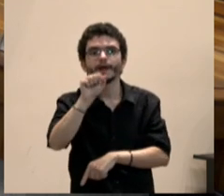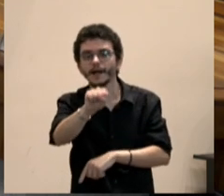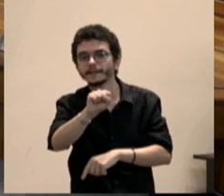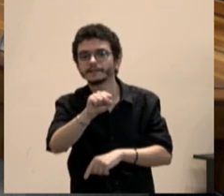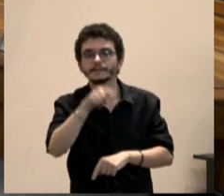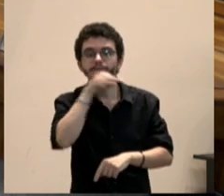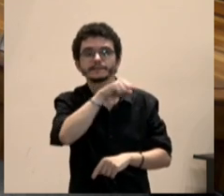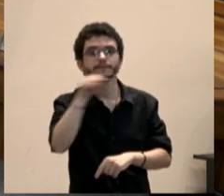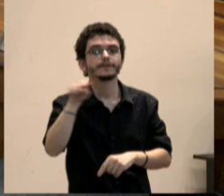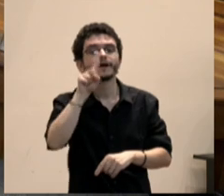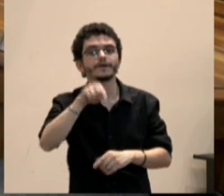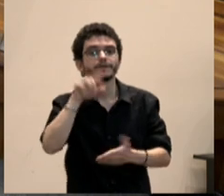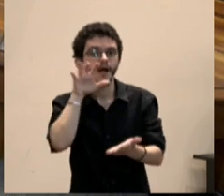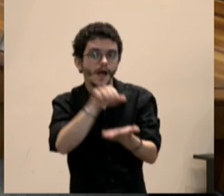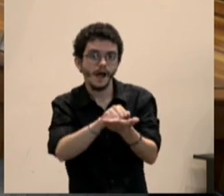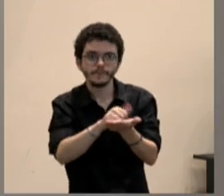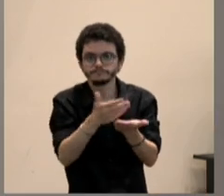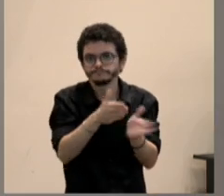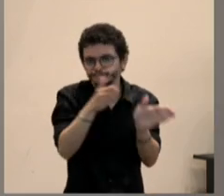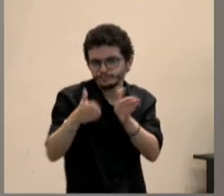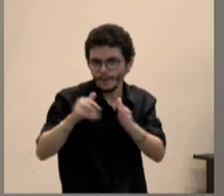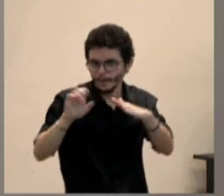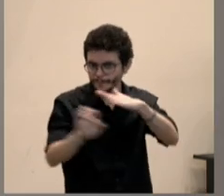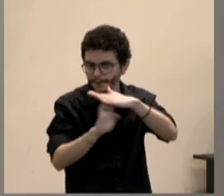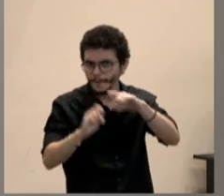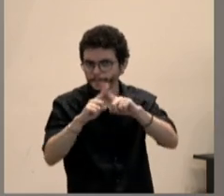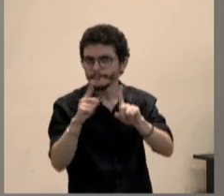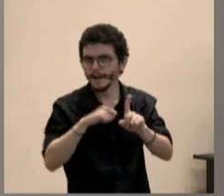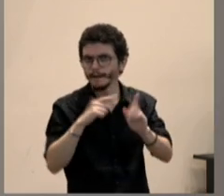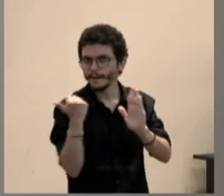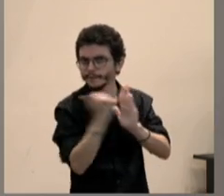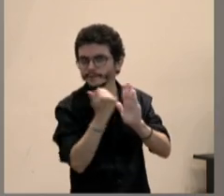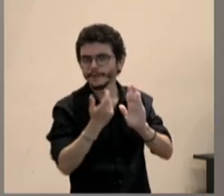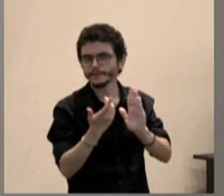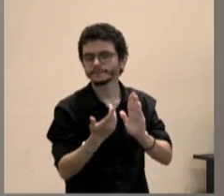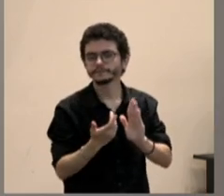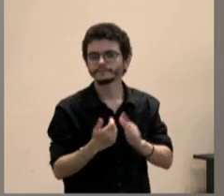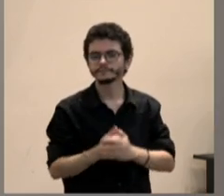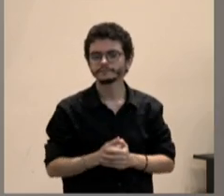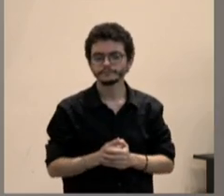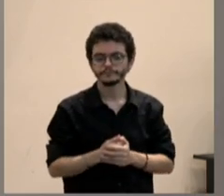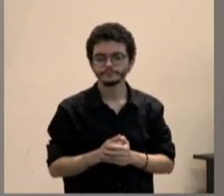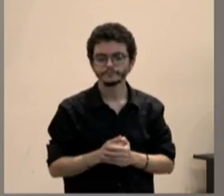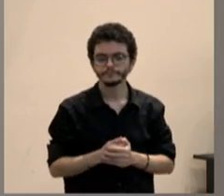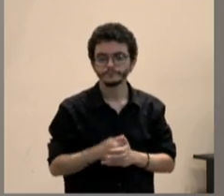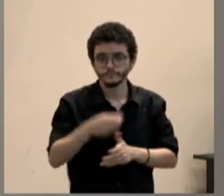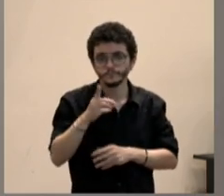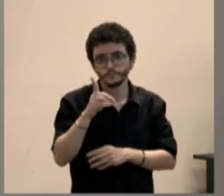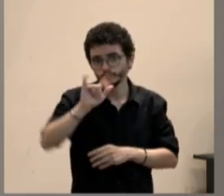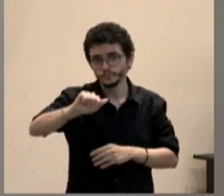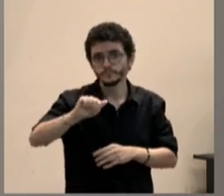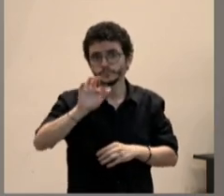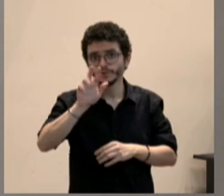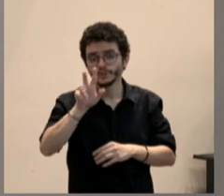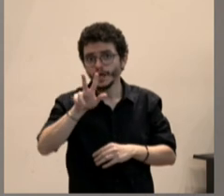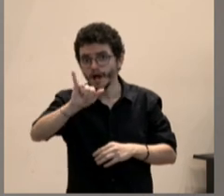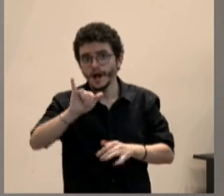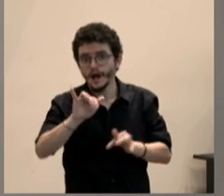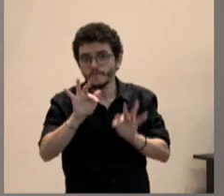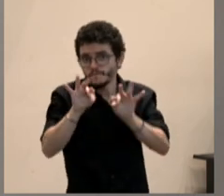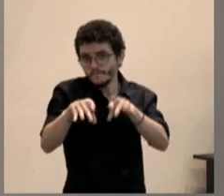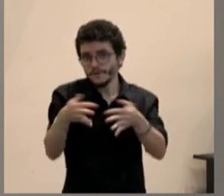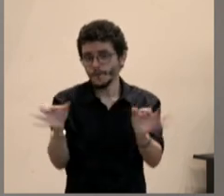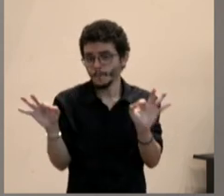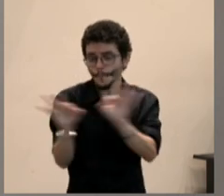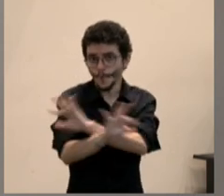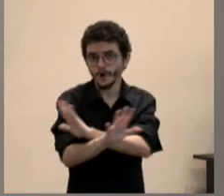é parte da riqueza brasileira que é finita. Um dia vai acabar, esperamos, né, Bebeto,